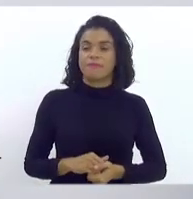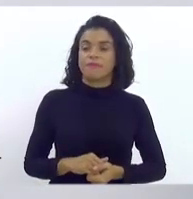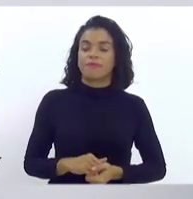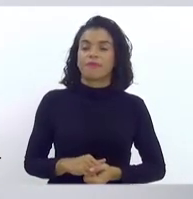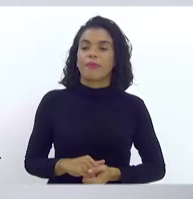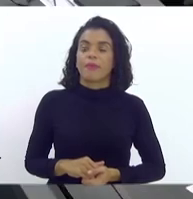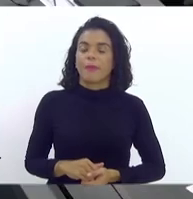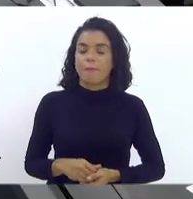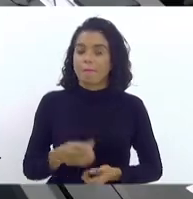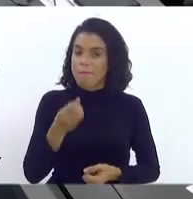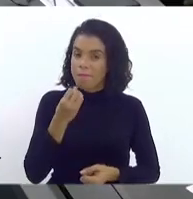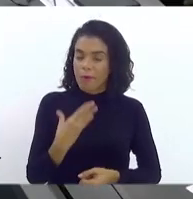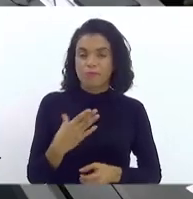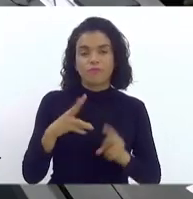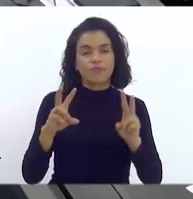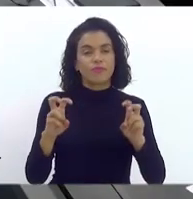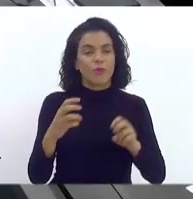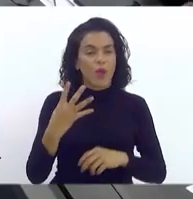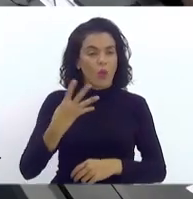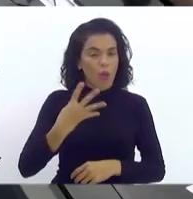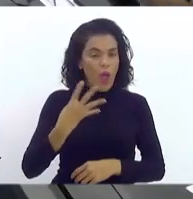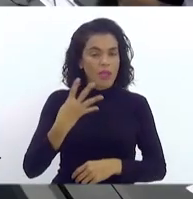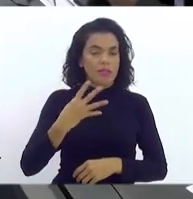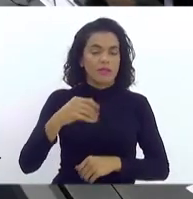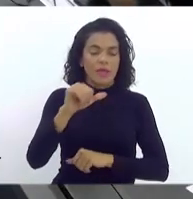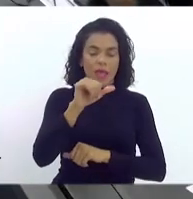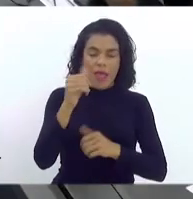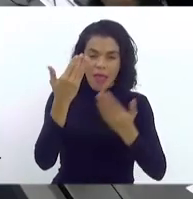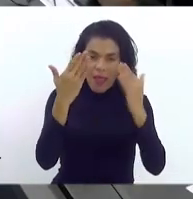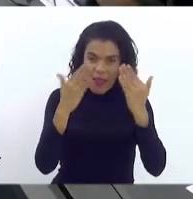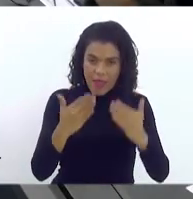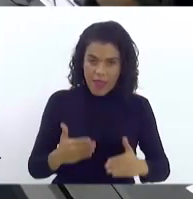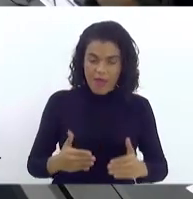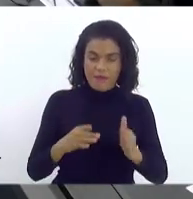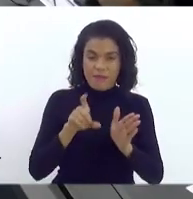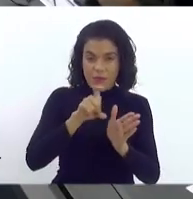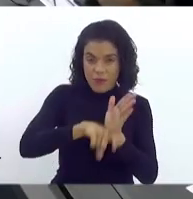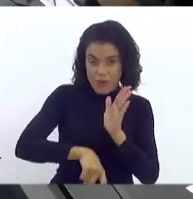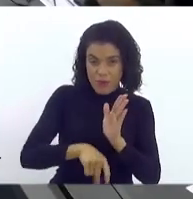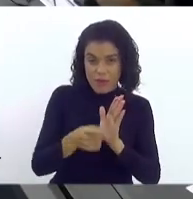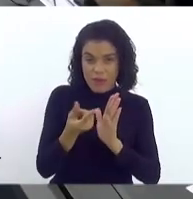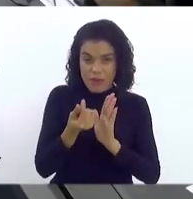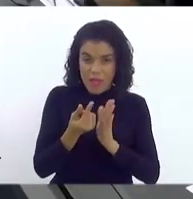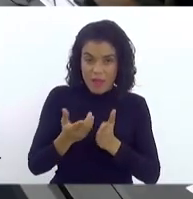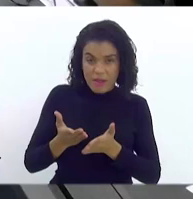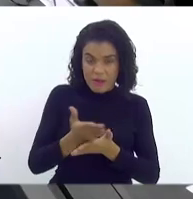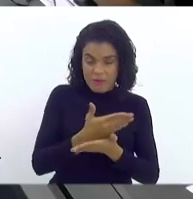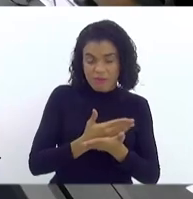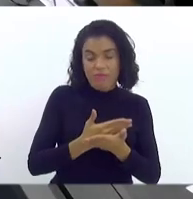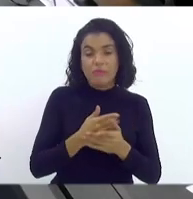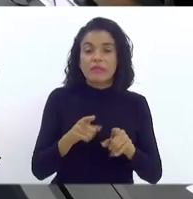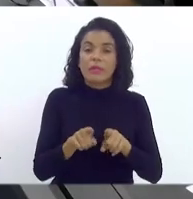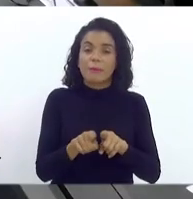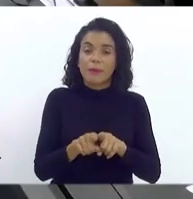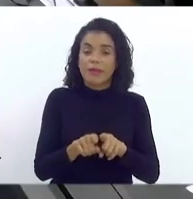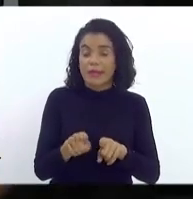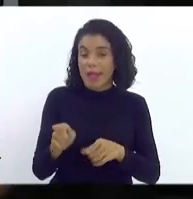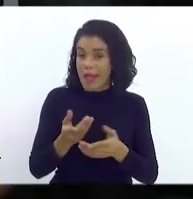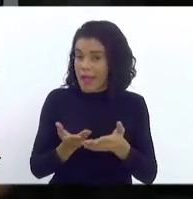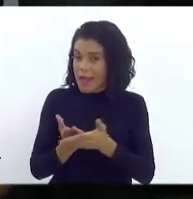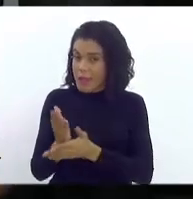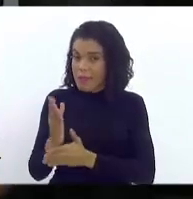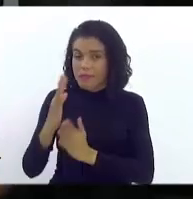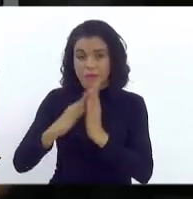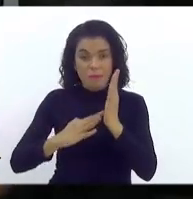Bom, a questão da quarta revisão tarifária, efetivamente, ela ainda não foi concluída e, com consequência, a aprovação até do plano